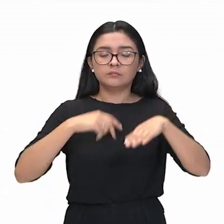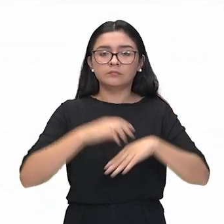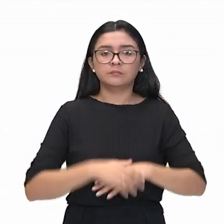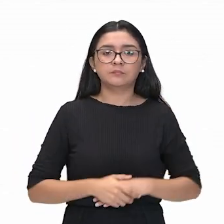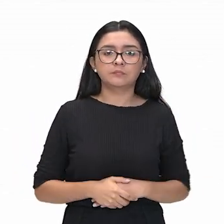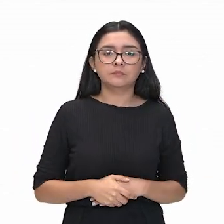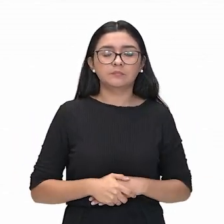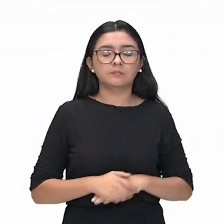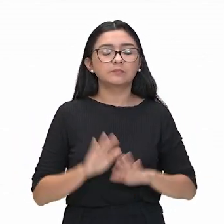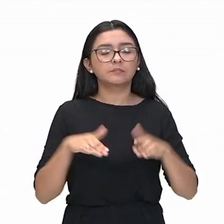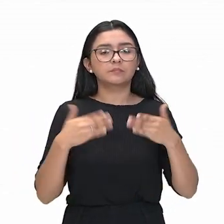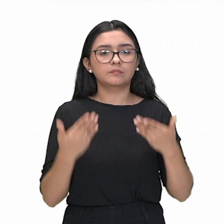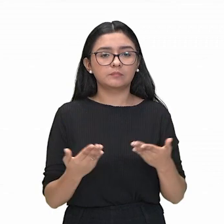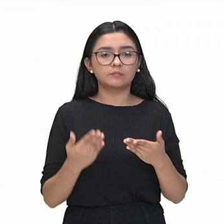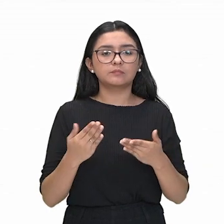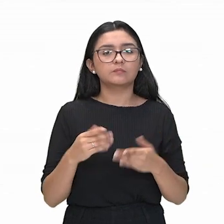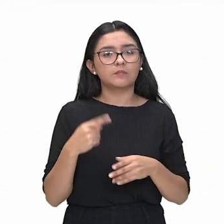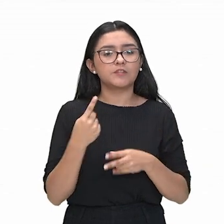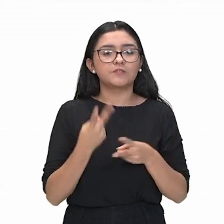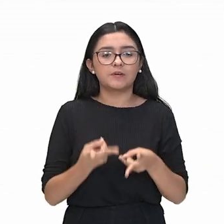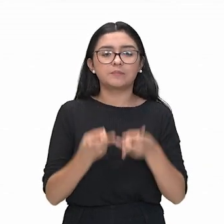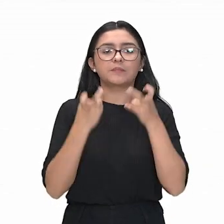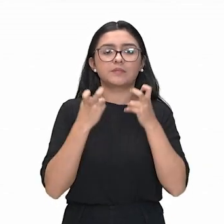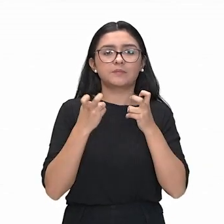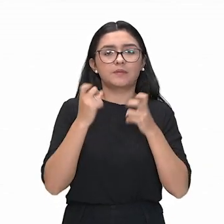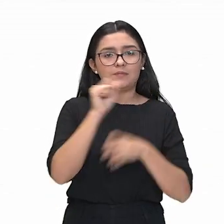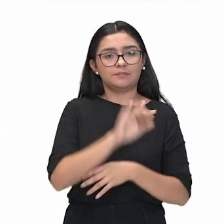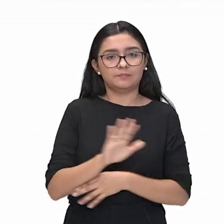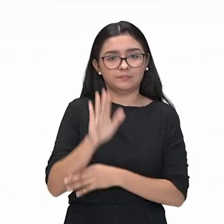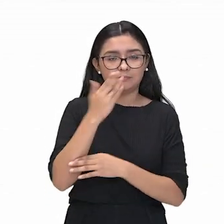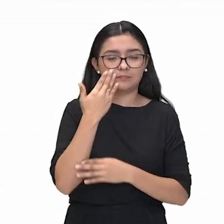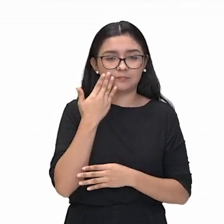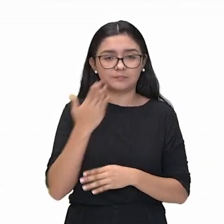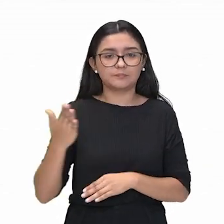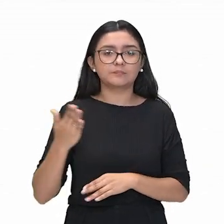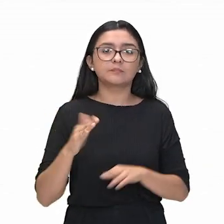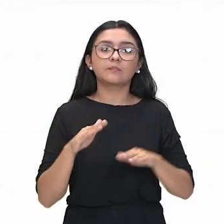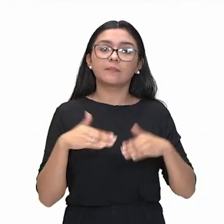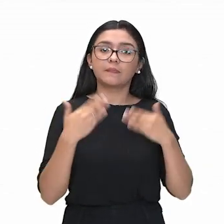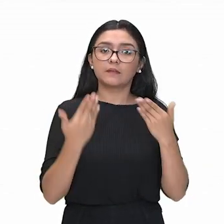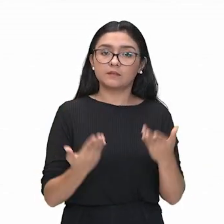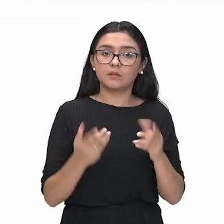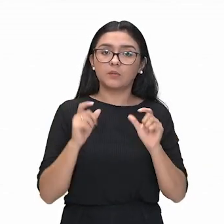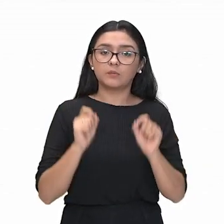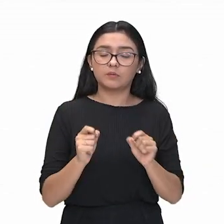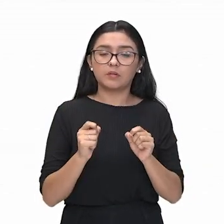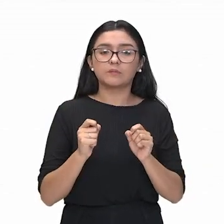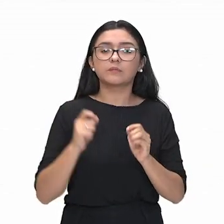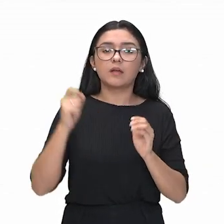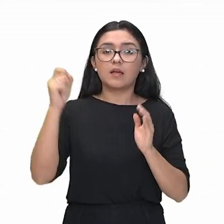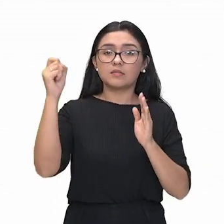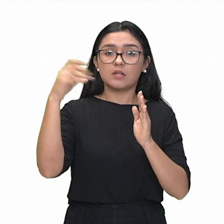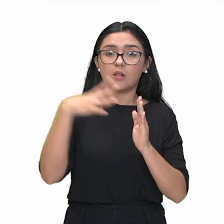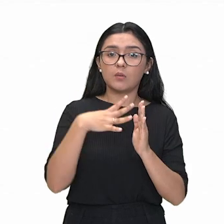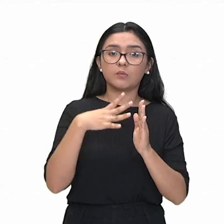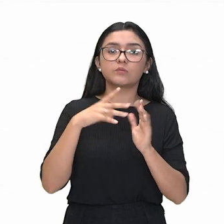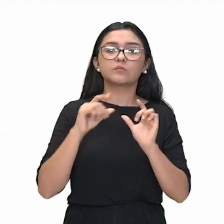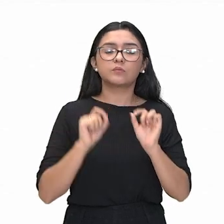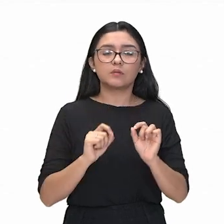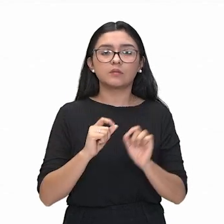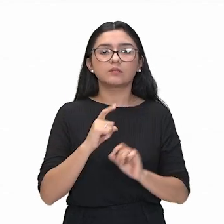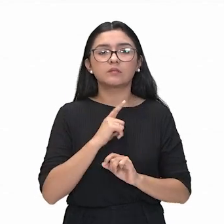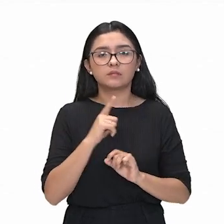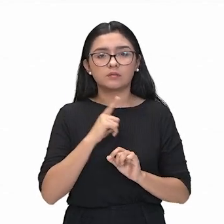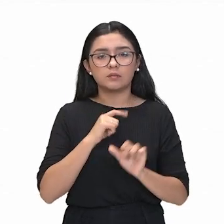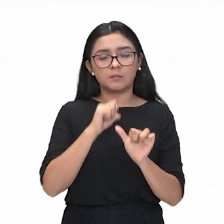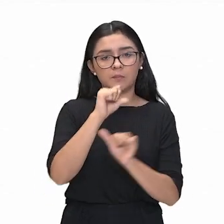ar. E aí vão chegar até os nossos olhos. Portanto, o caminho dessa luz aí é um caminho em que há